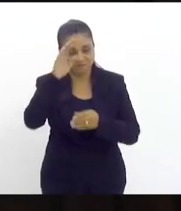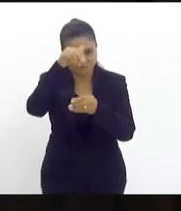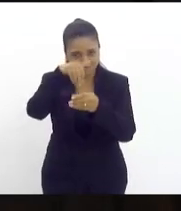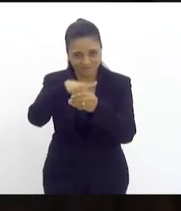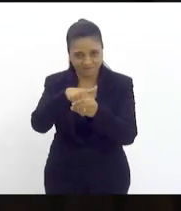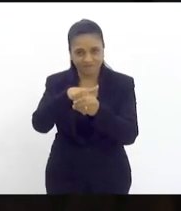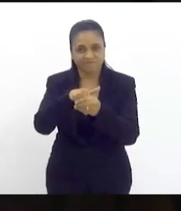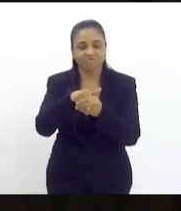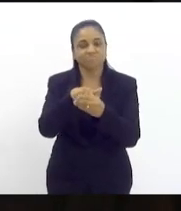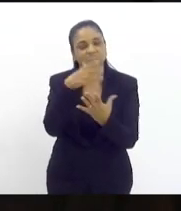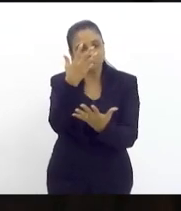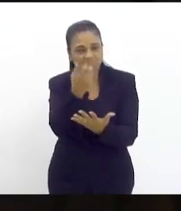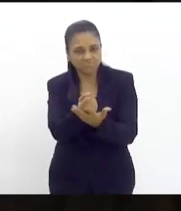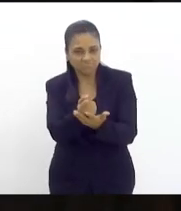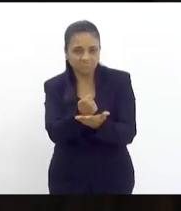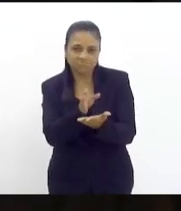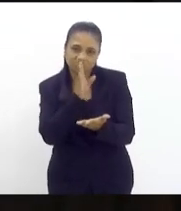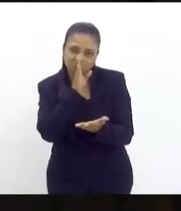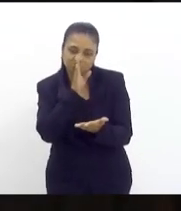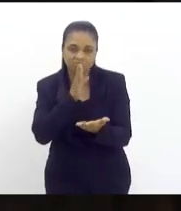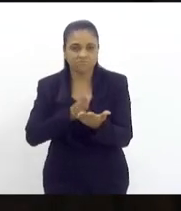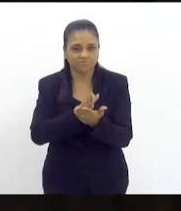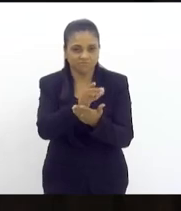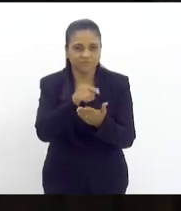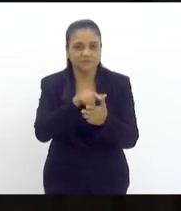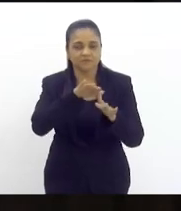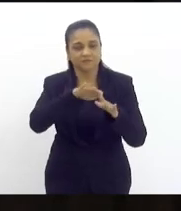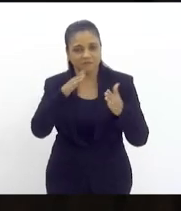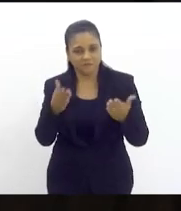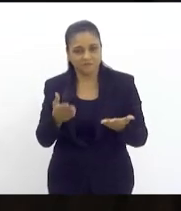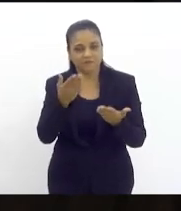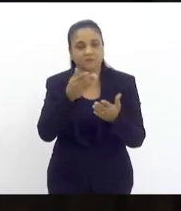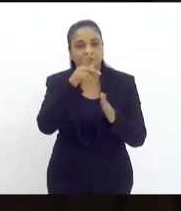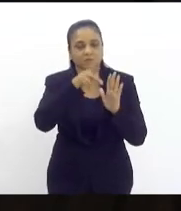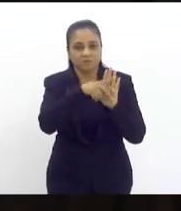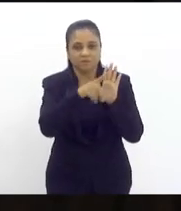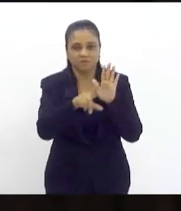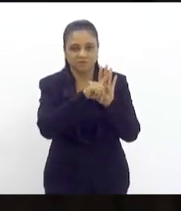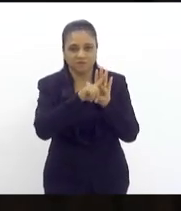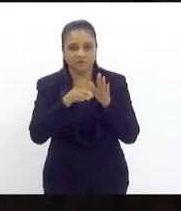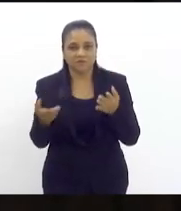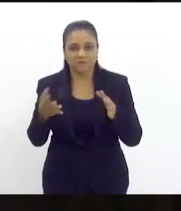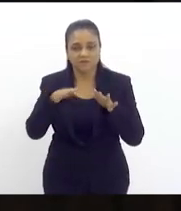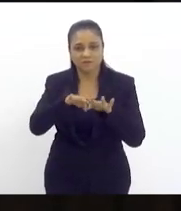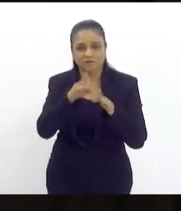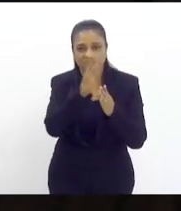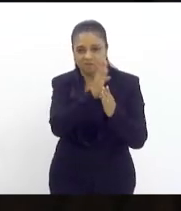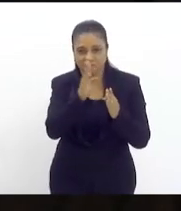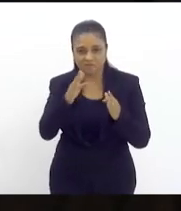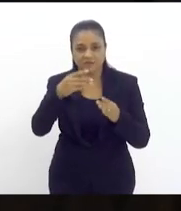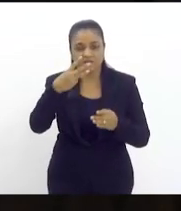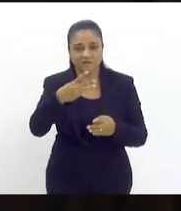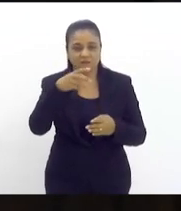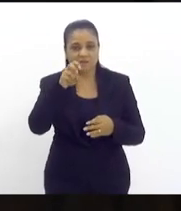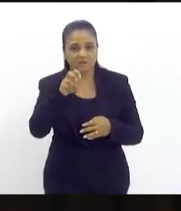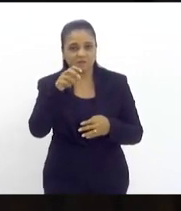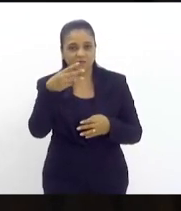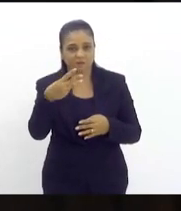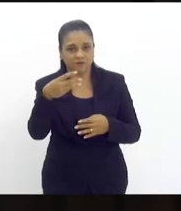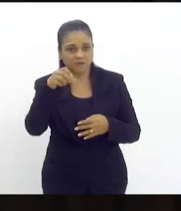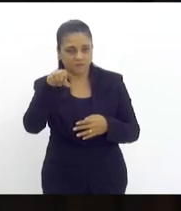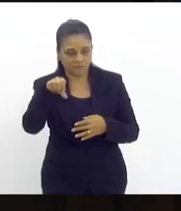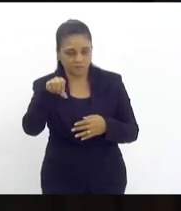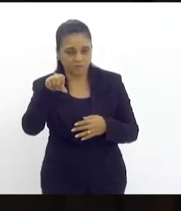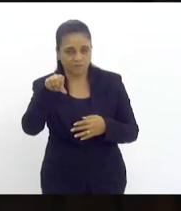aprovam permaneçam como estão, aprovado. Há sobre a mesa projeto de lei para inclusão na ordem do dia 5359, deputada Marta